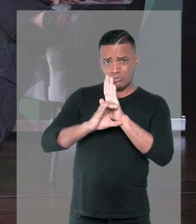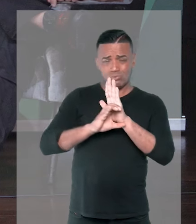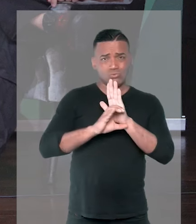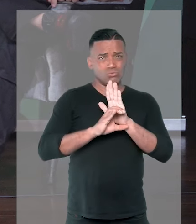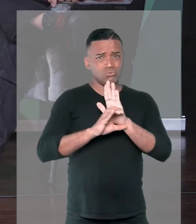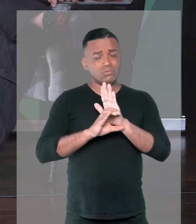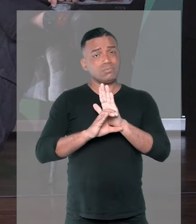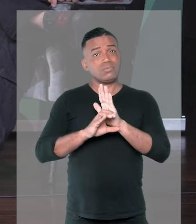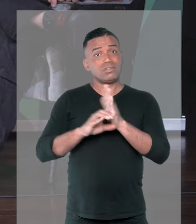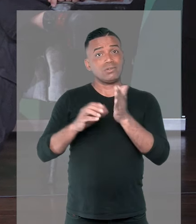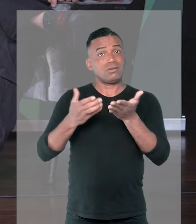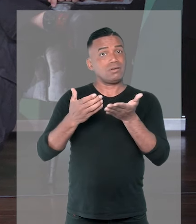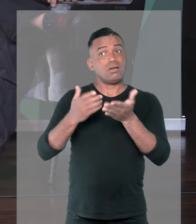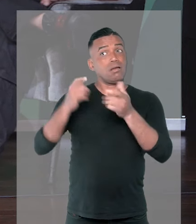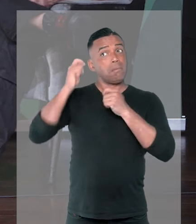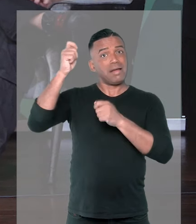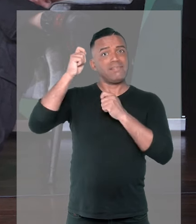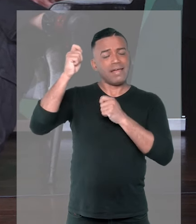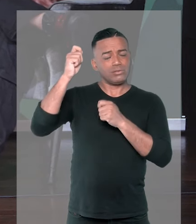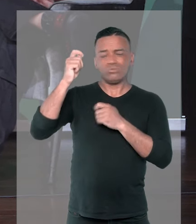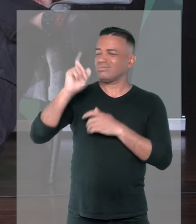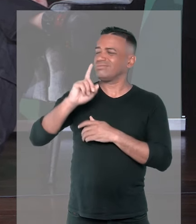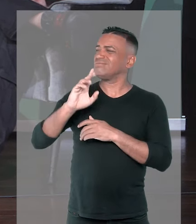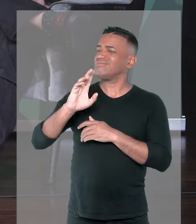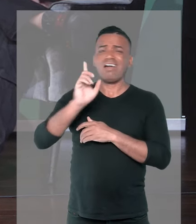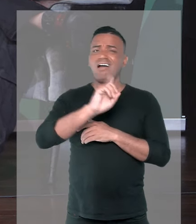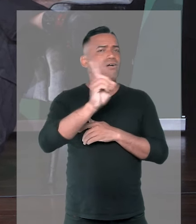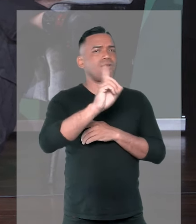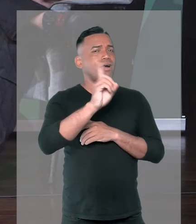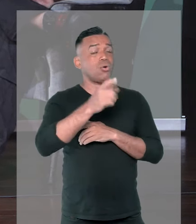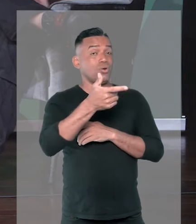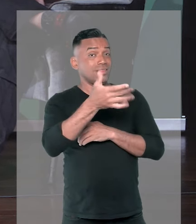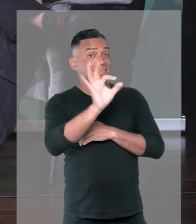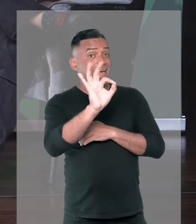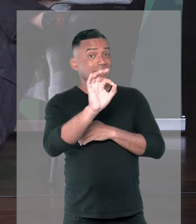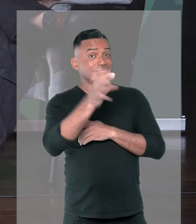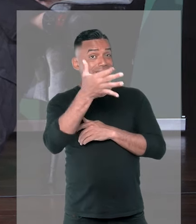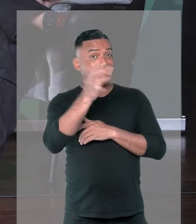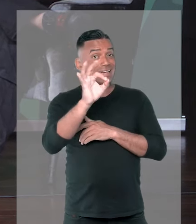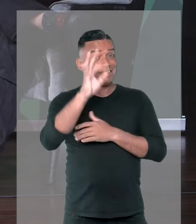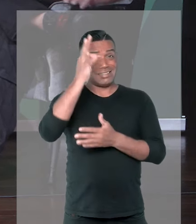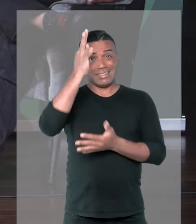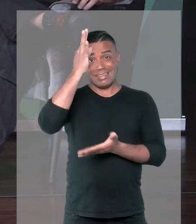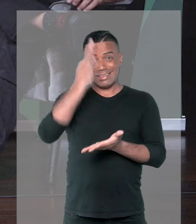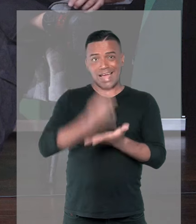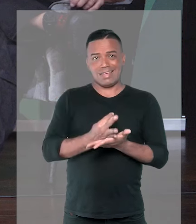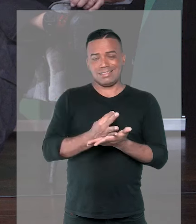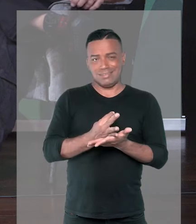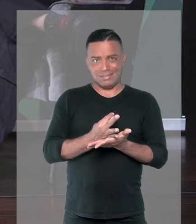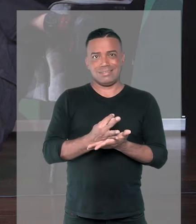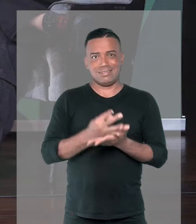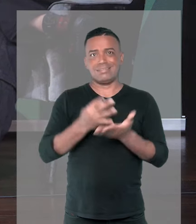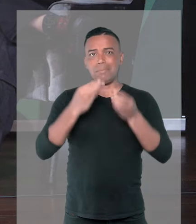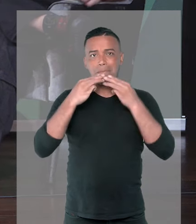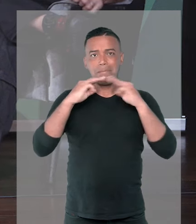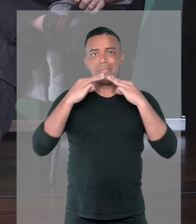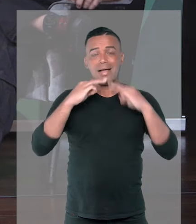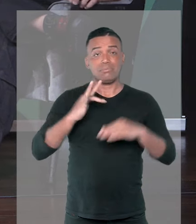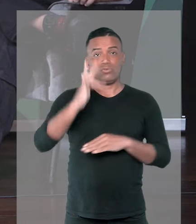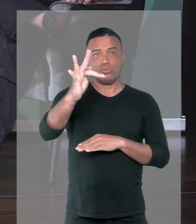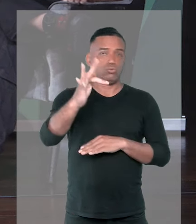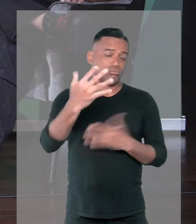o o quê O Manifesto o não O Manifesto era 10 eram 10 teses no Manifesto do marketing do futuro e ele era bem